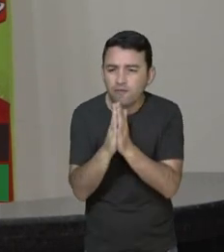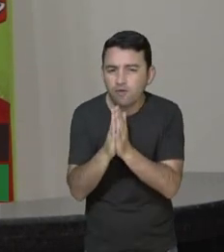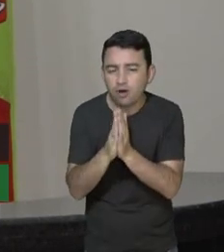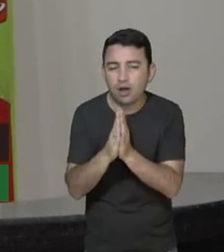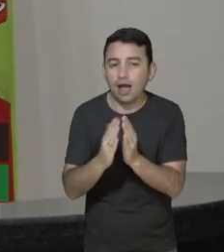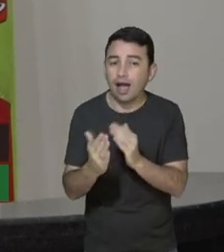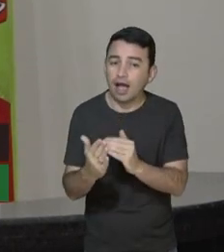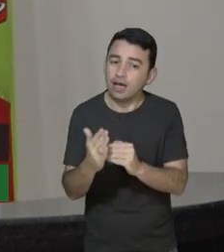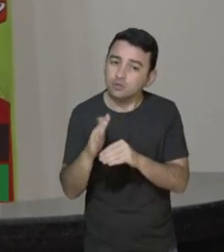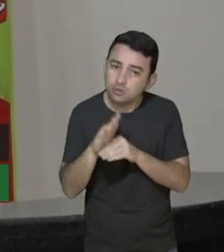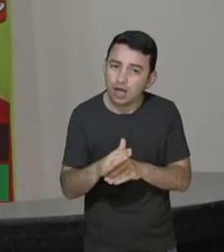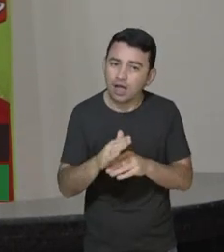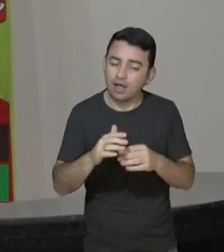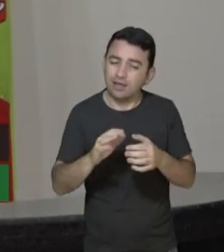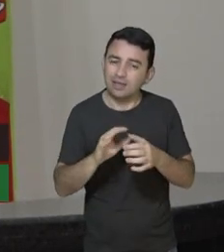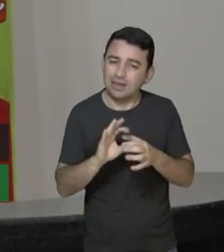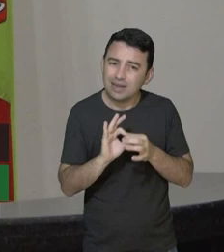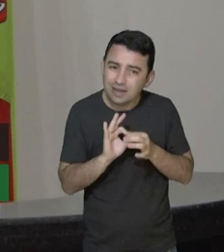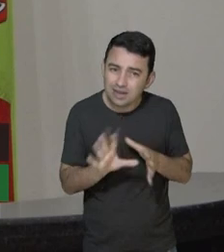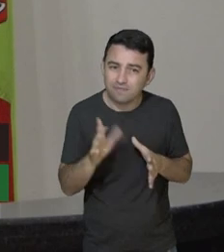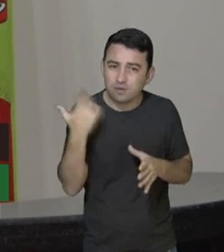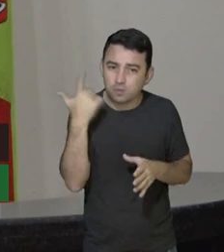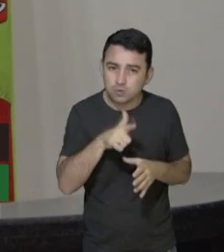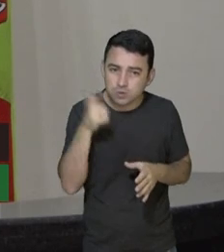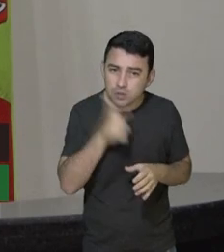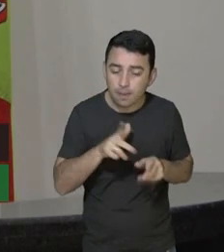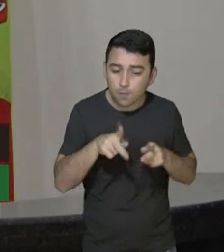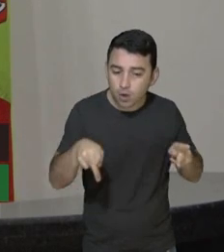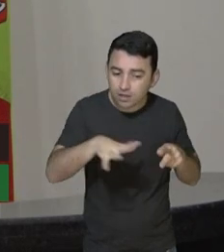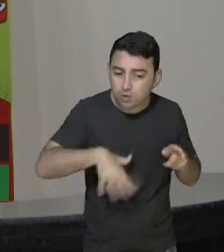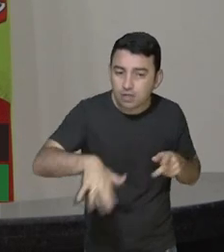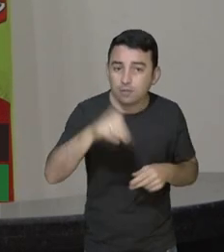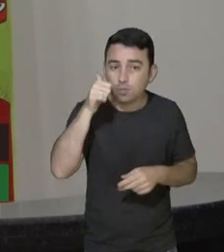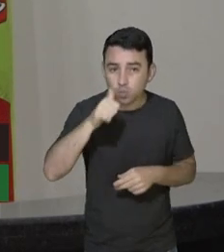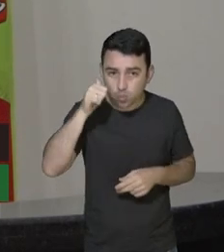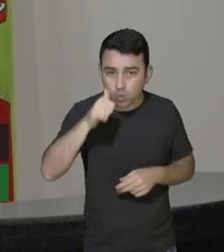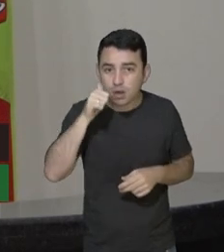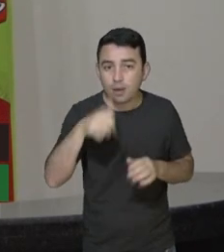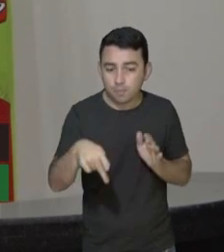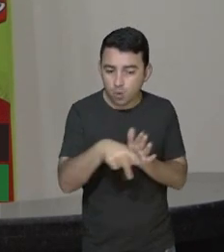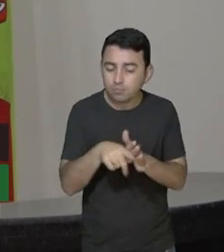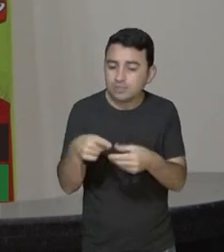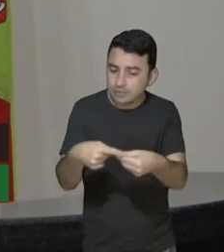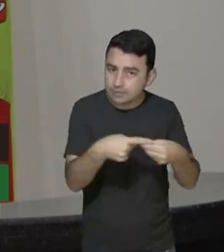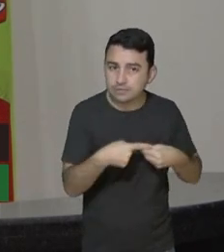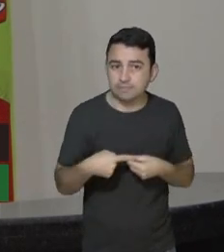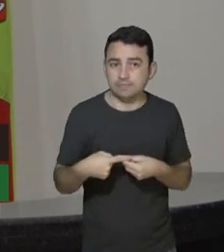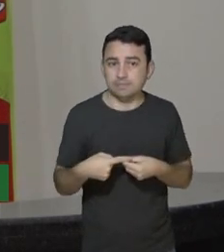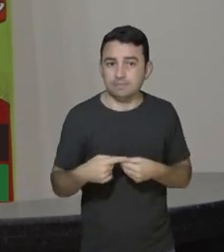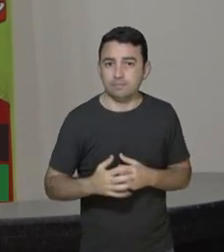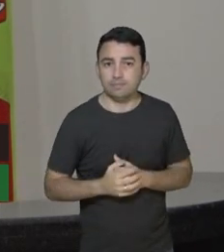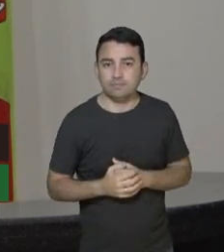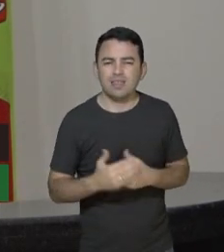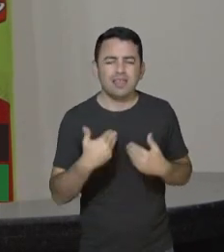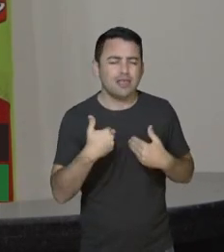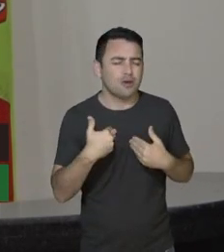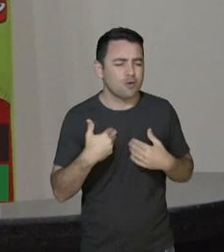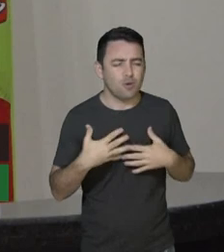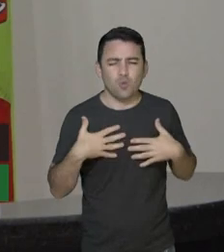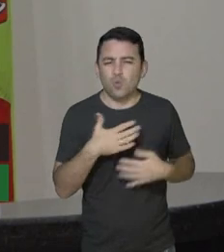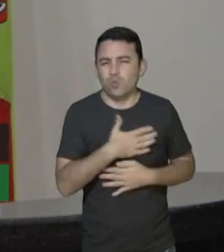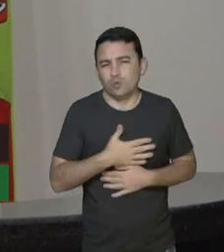que deixasse fazer e ter a Procuradoria da Mulher em seus municípios. Fico muito orgulhosa por